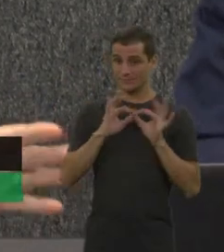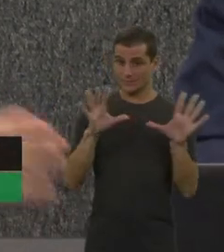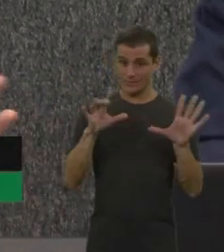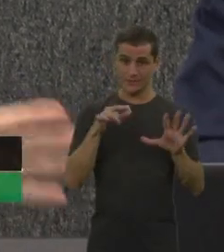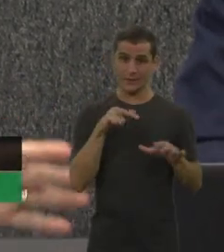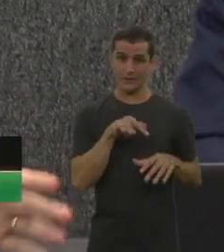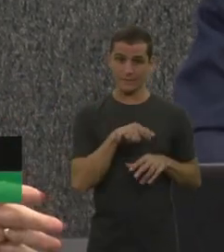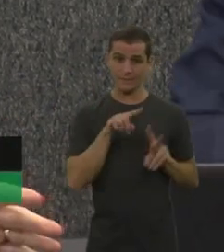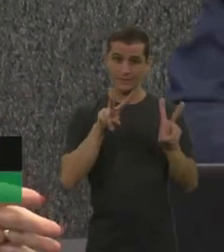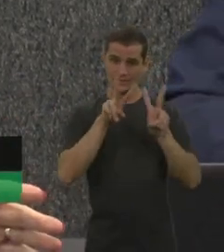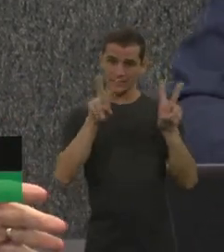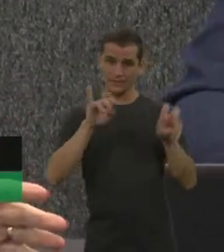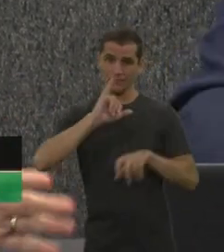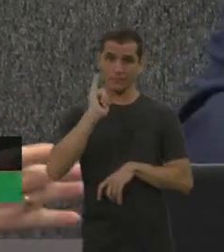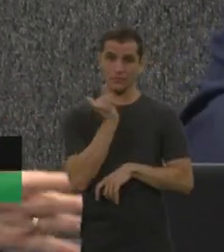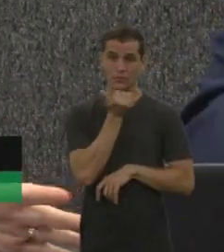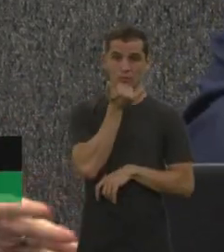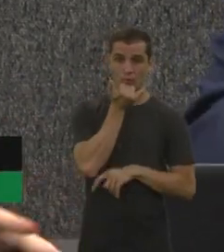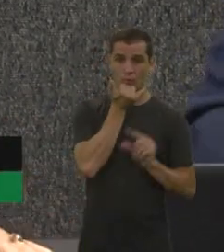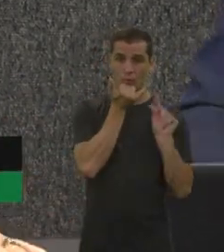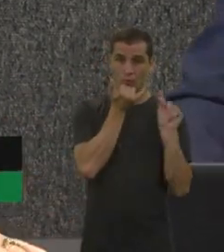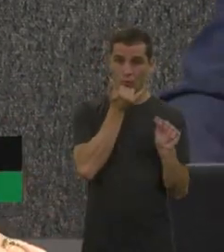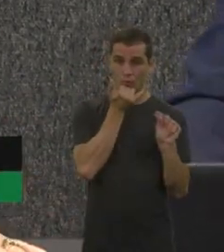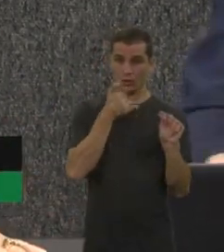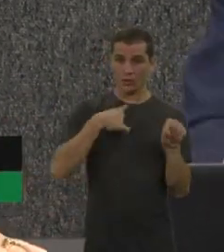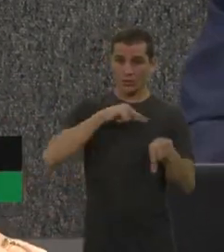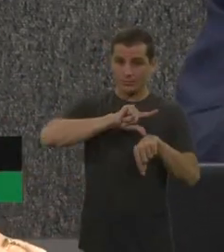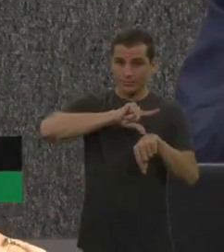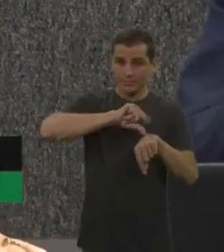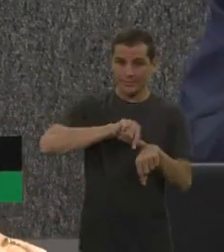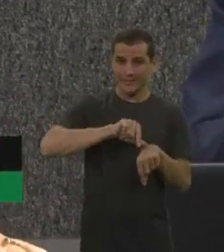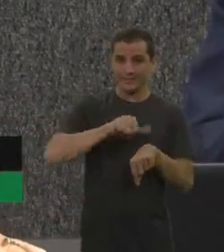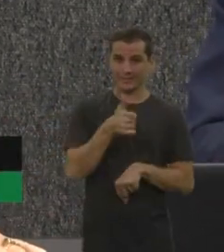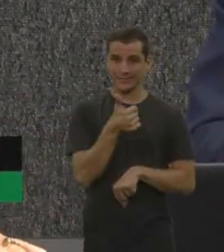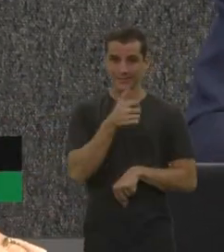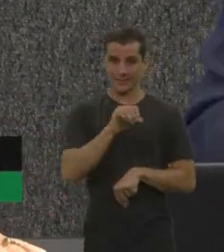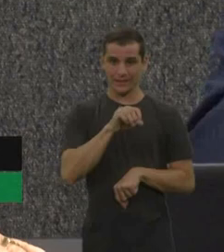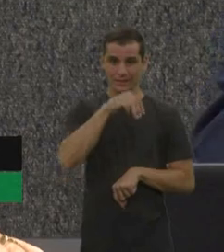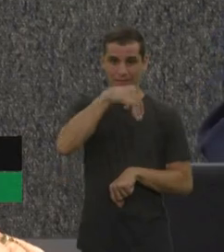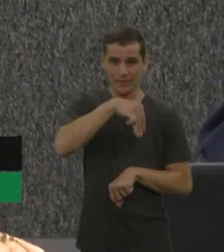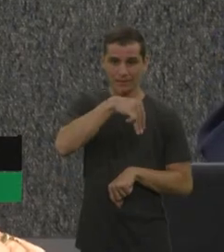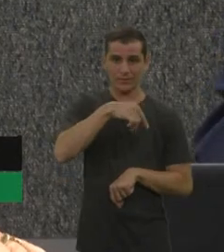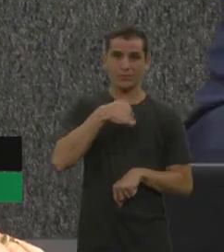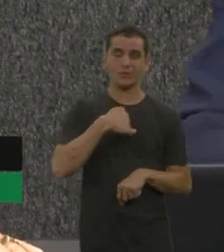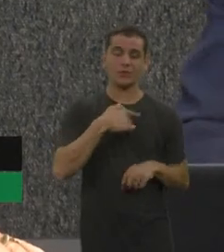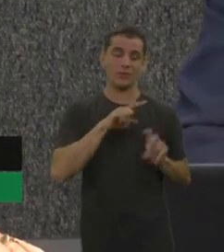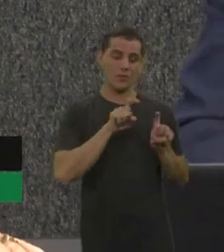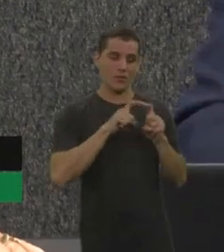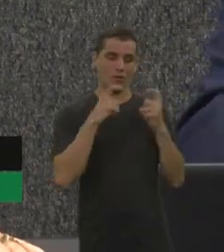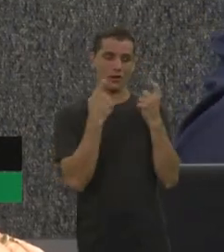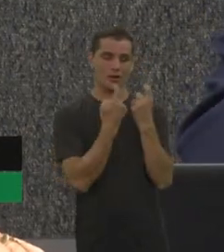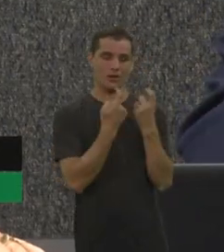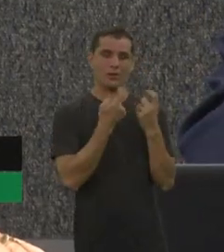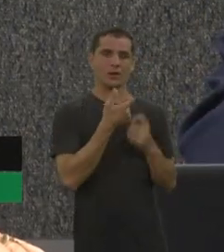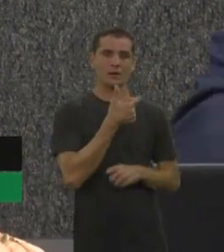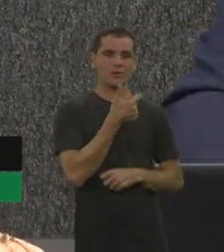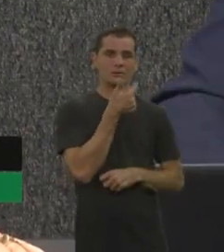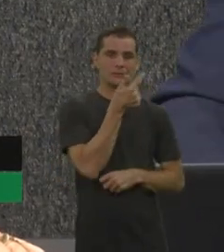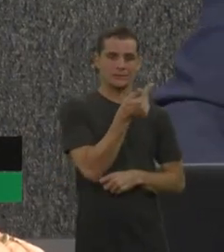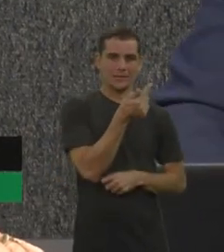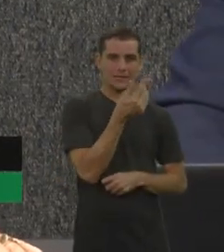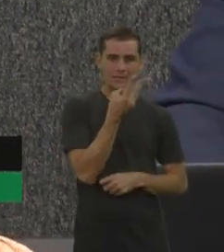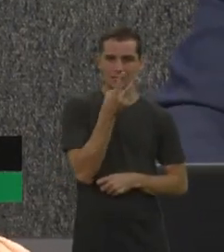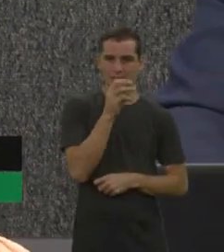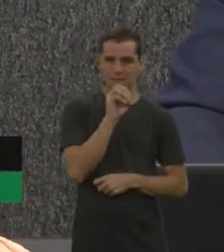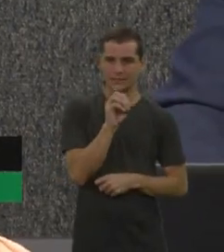Primeiro, justificando meu atraso de 10 minutos, é que eu comecei uma reunião exatamente às 7h30 da manhã,